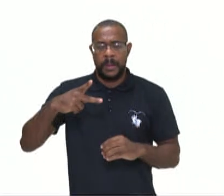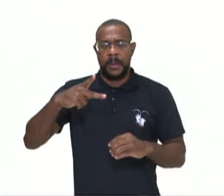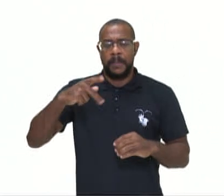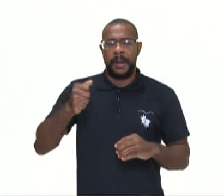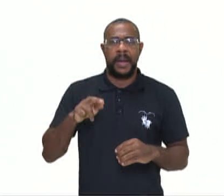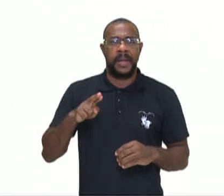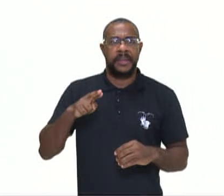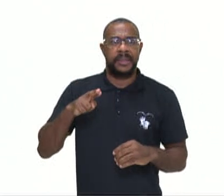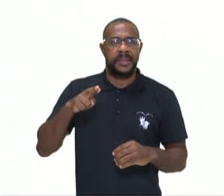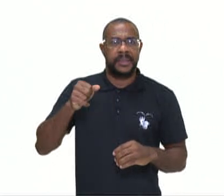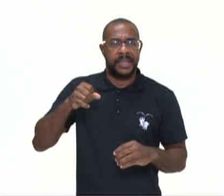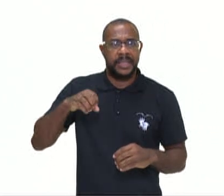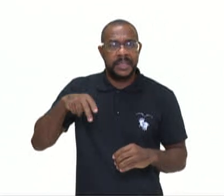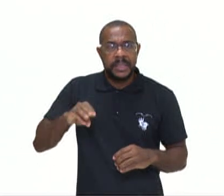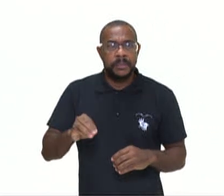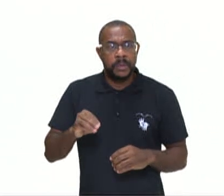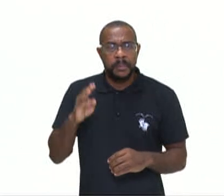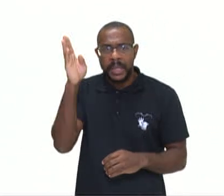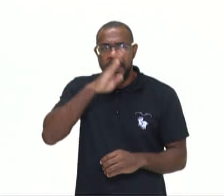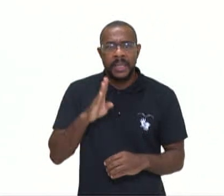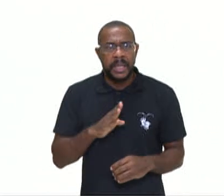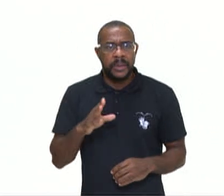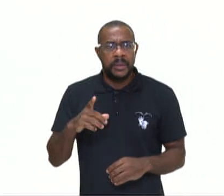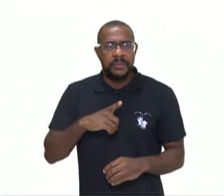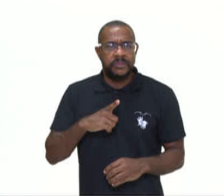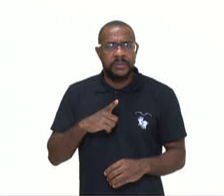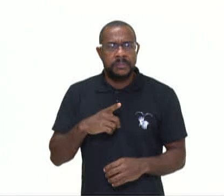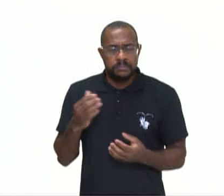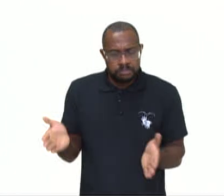ao experimentalismo formal?